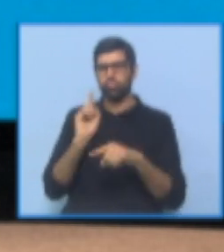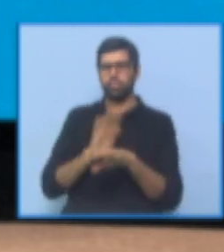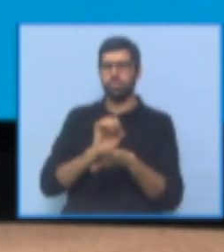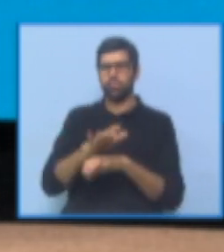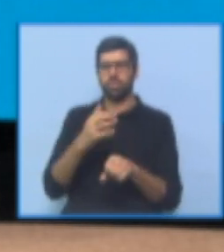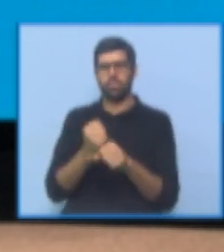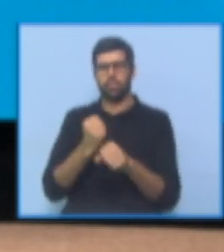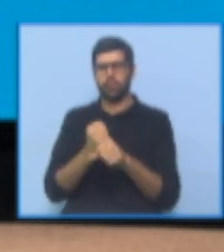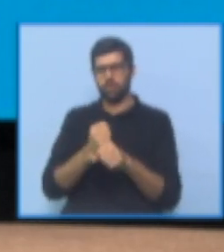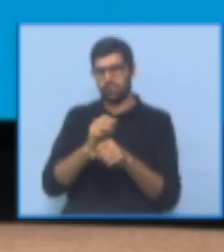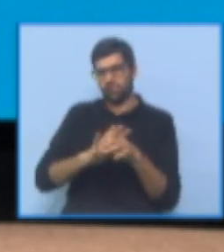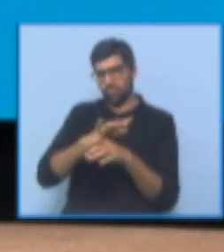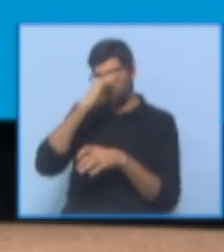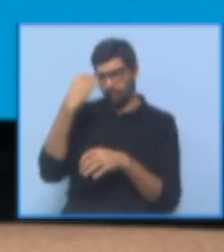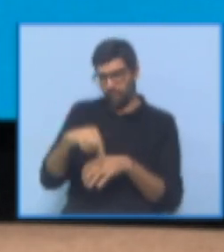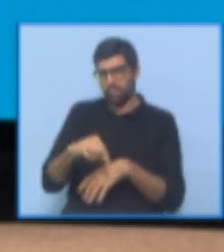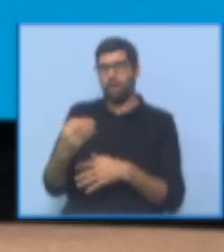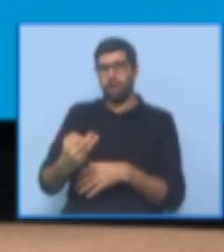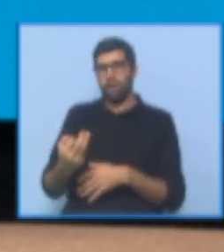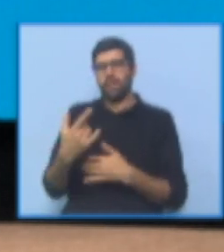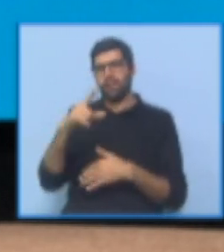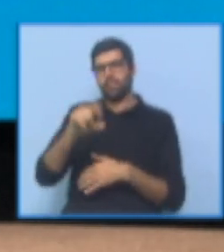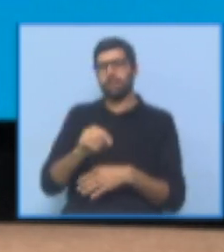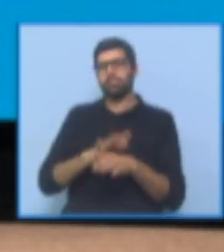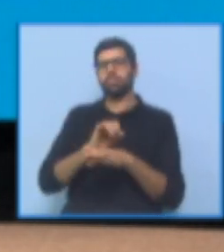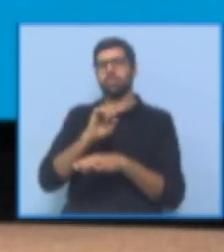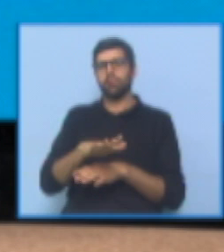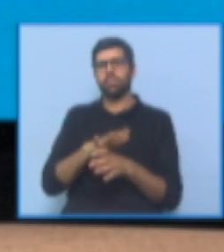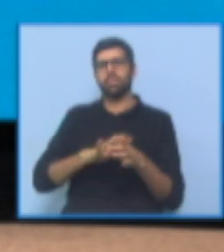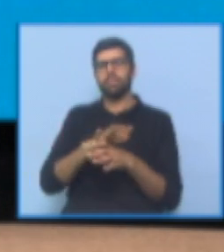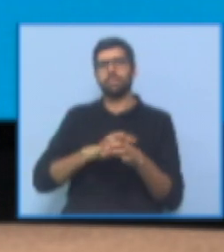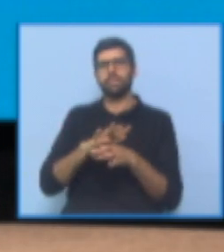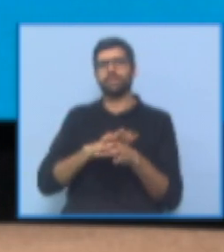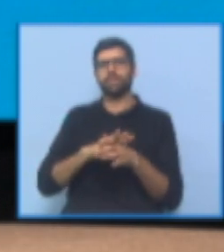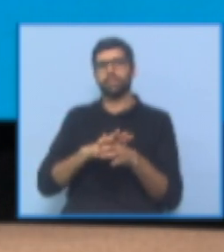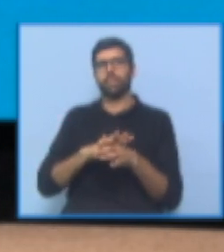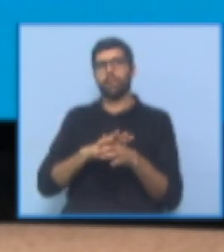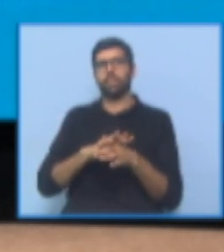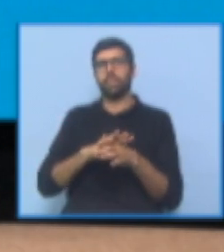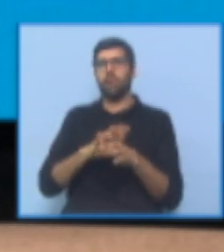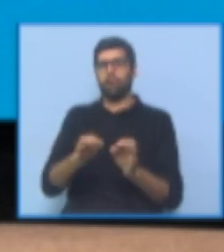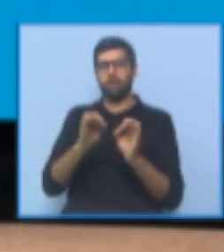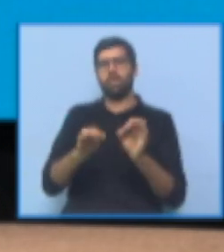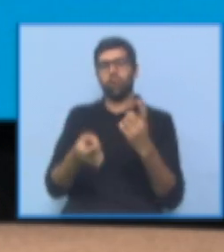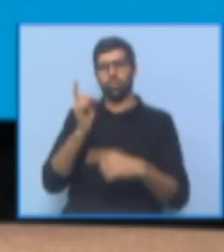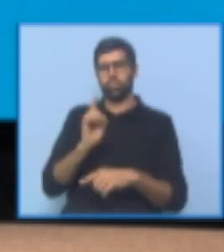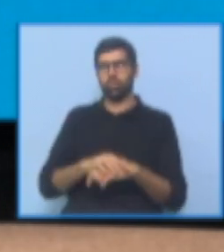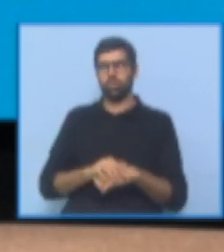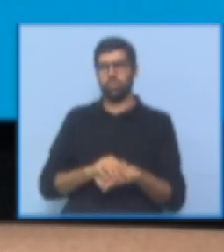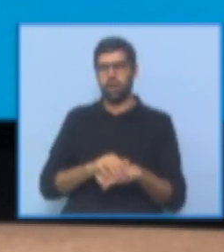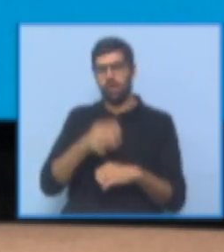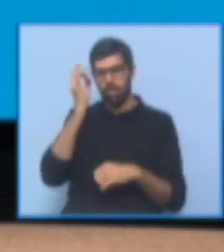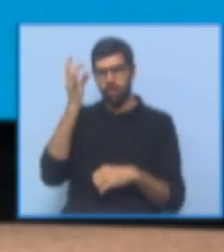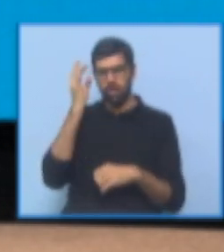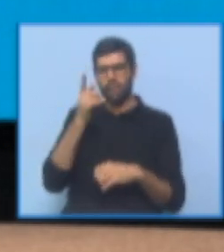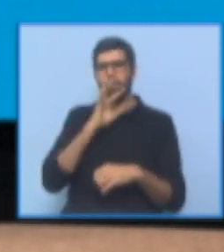laborais difíceis, e porque também temos uma situação que não é muito favorável, que é muita aventura,